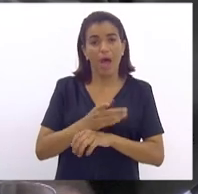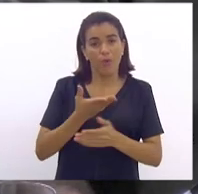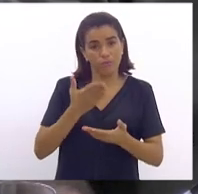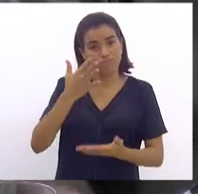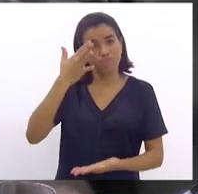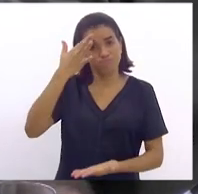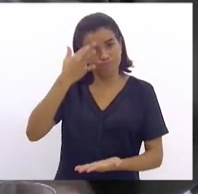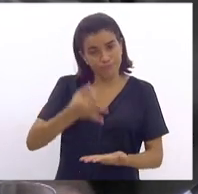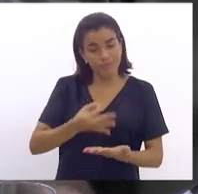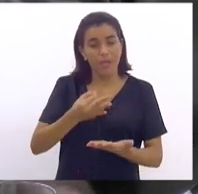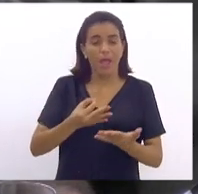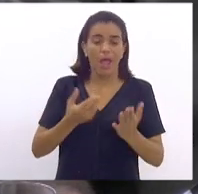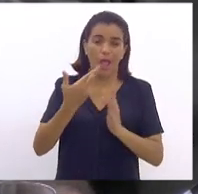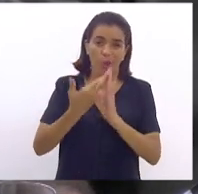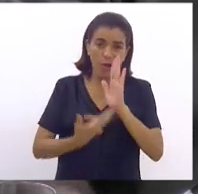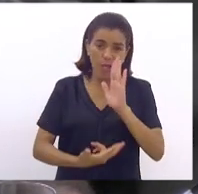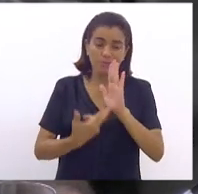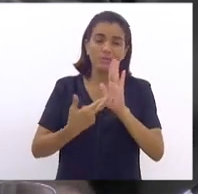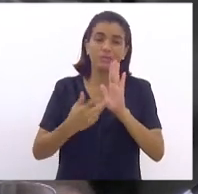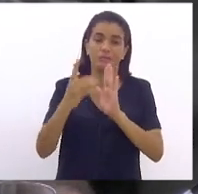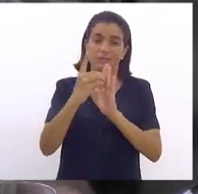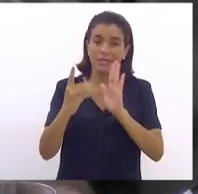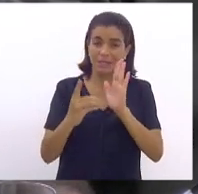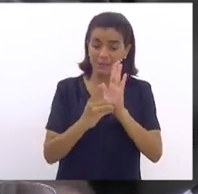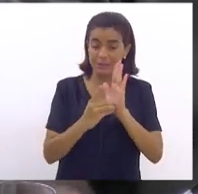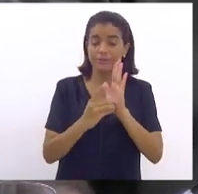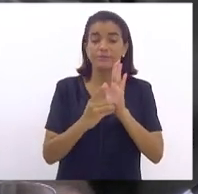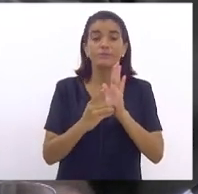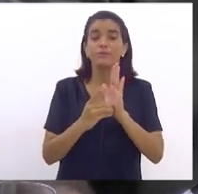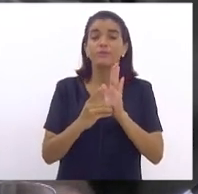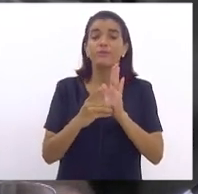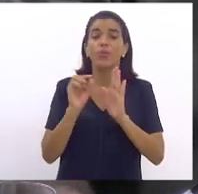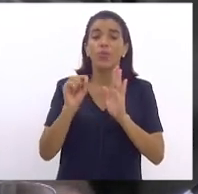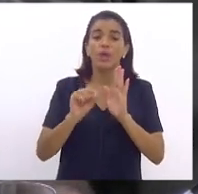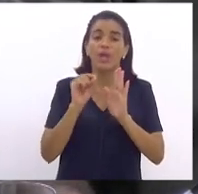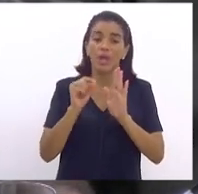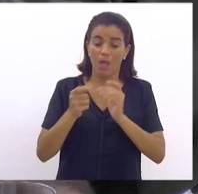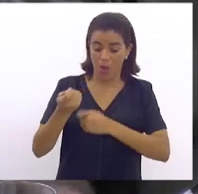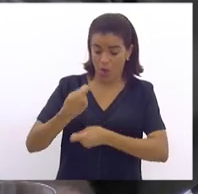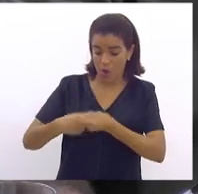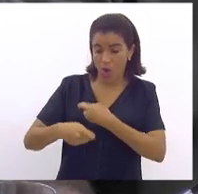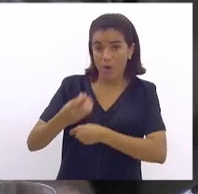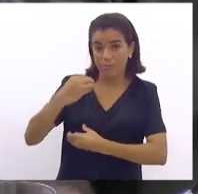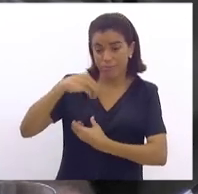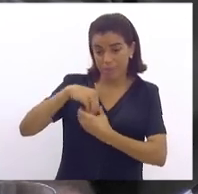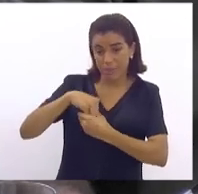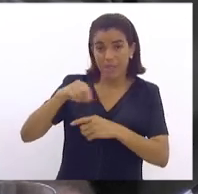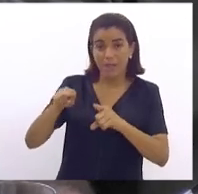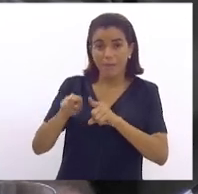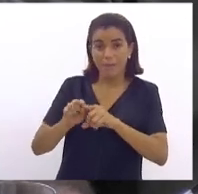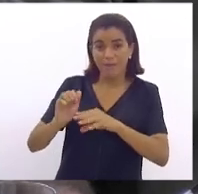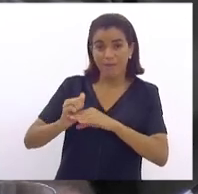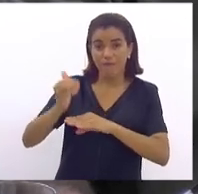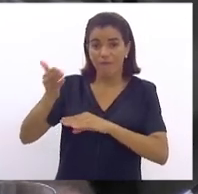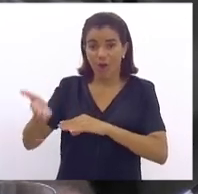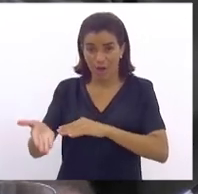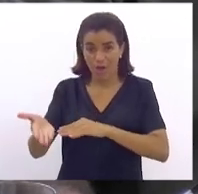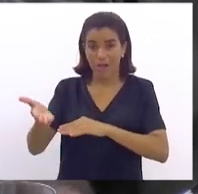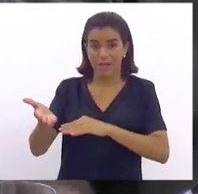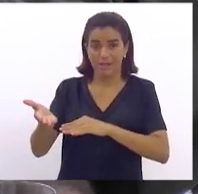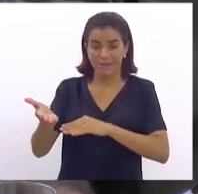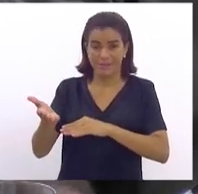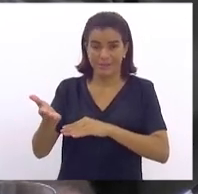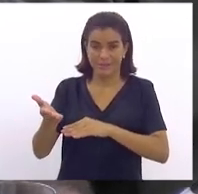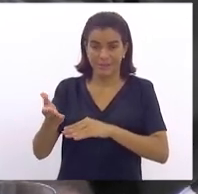via Secretaria de Fazenda, por decreto, considerou operação interna e externa. Botou